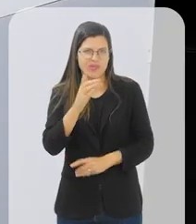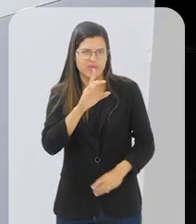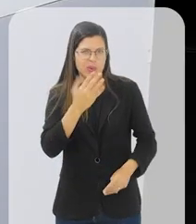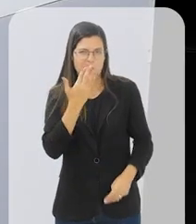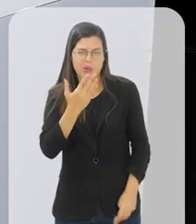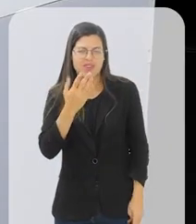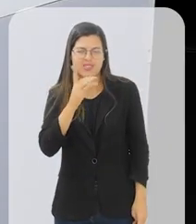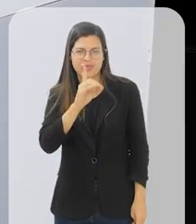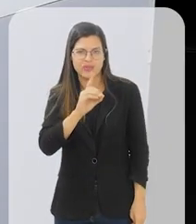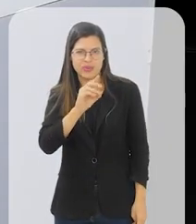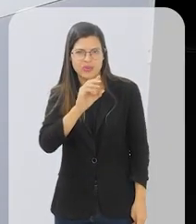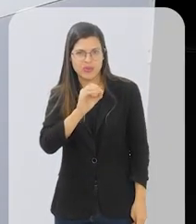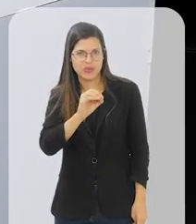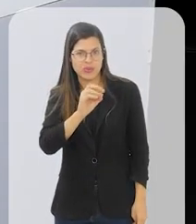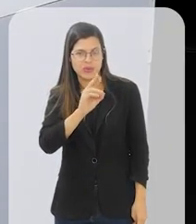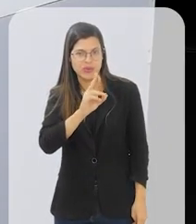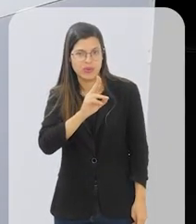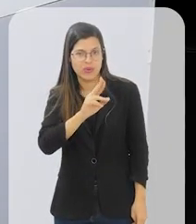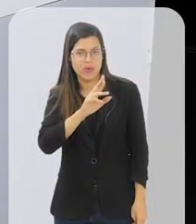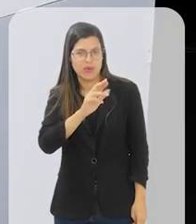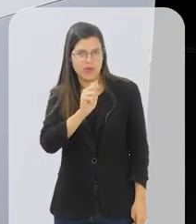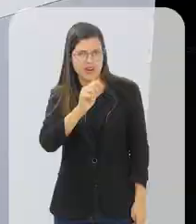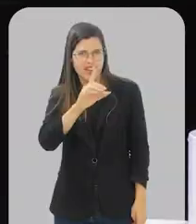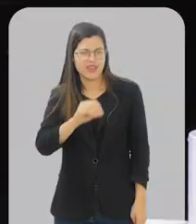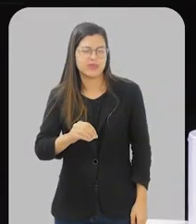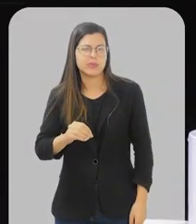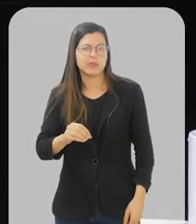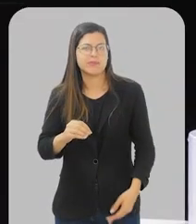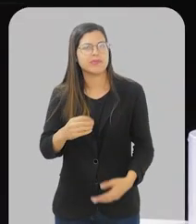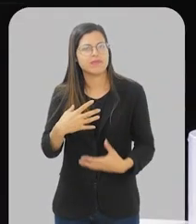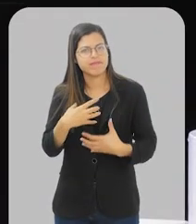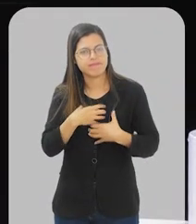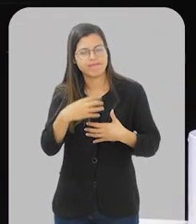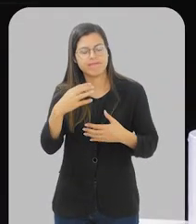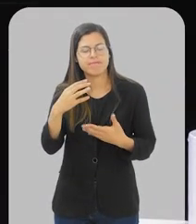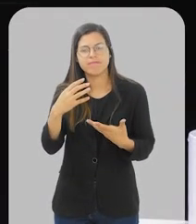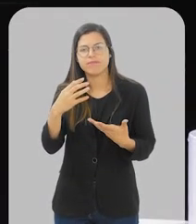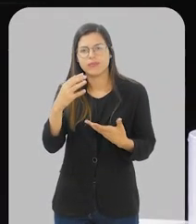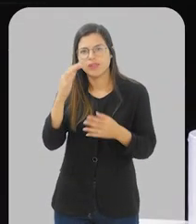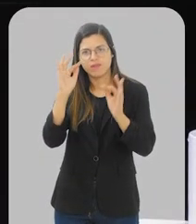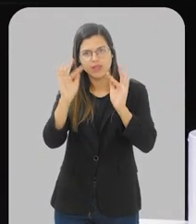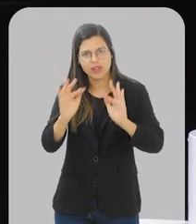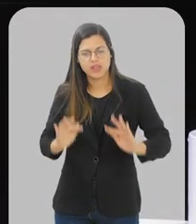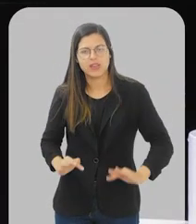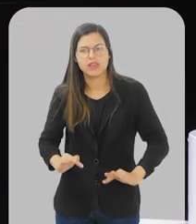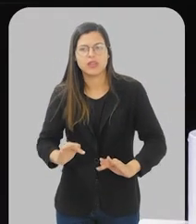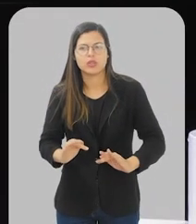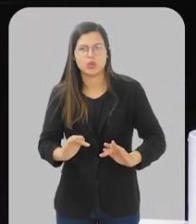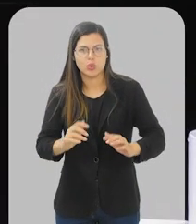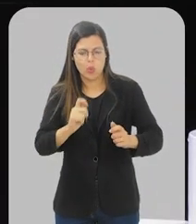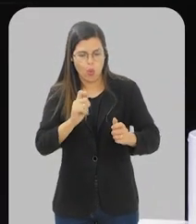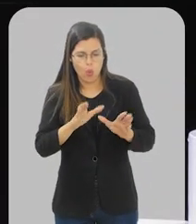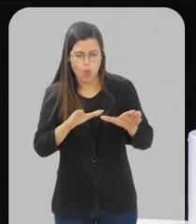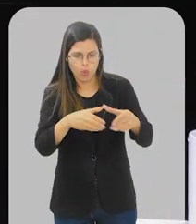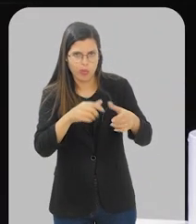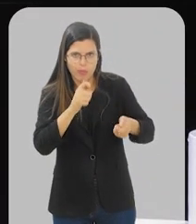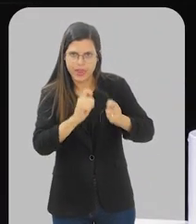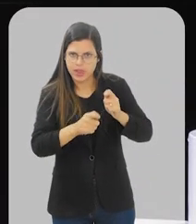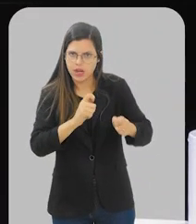tô muito. Fiquei muito feliz com o resultado da bateria, com o desempenho, né, da